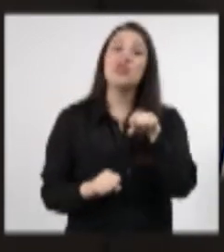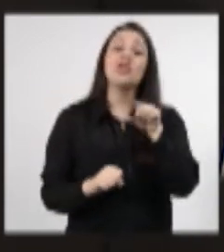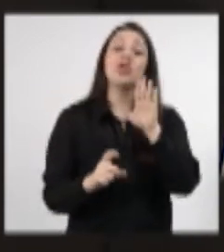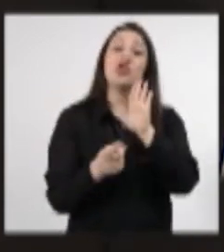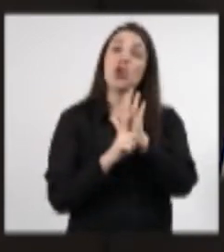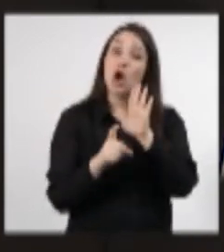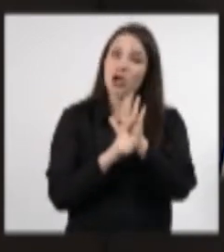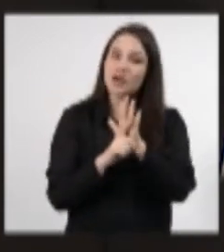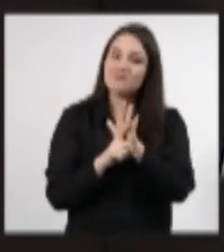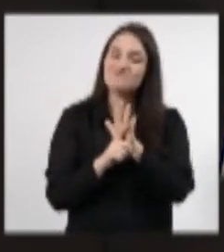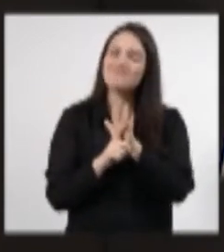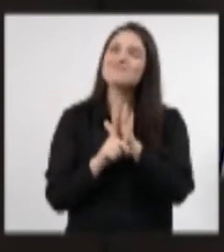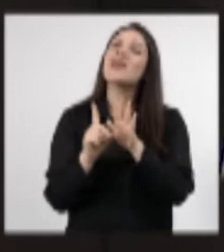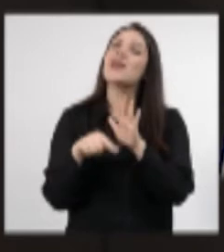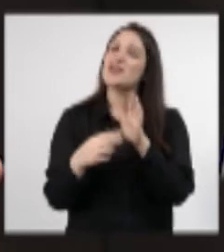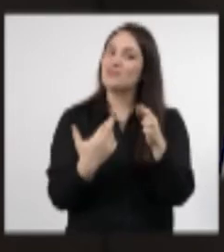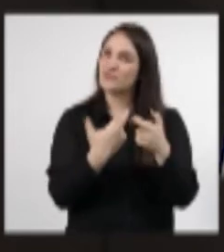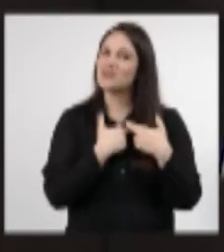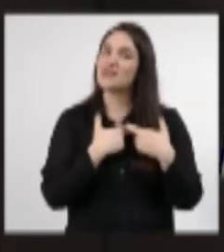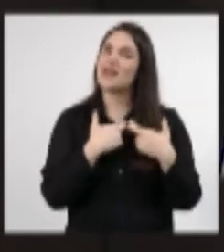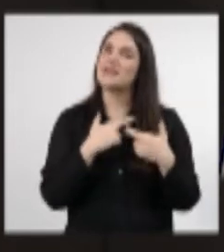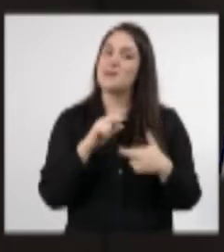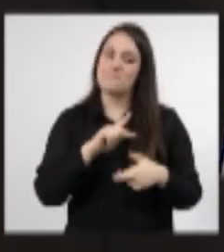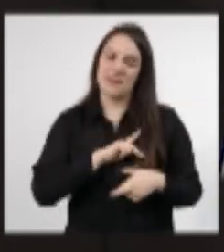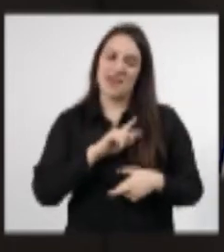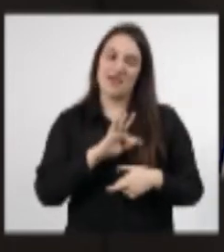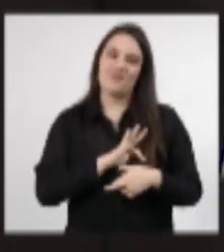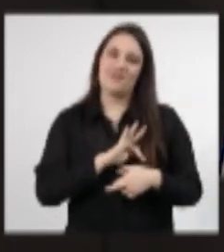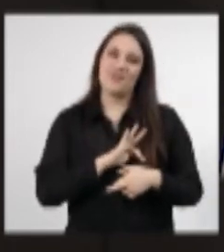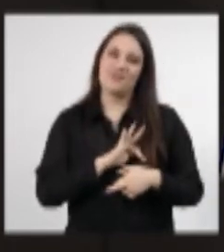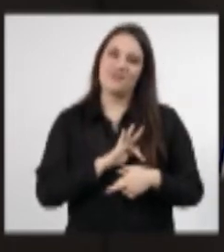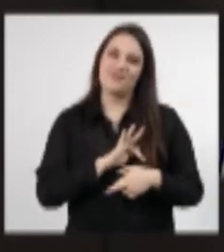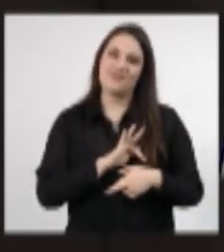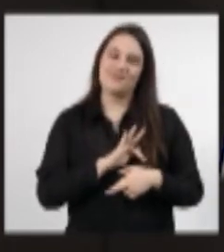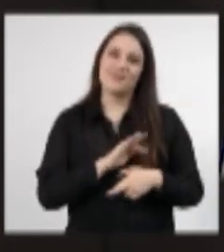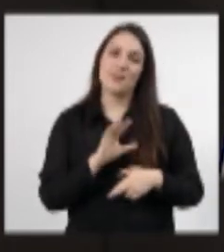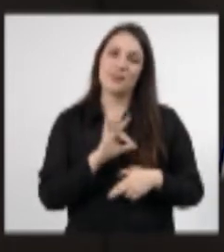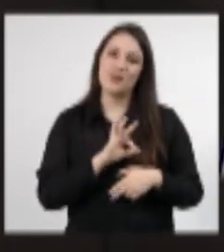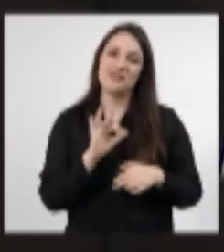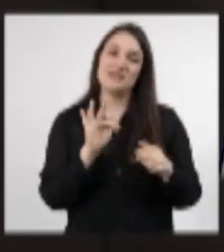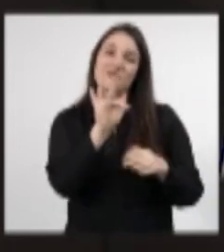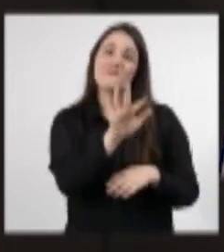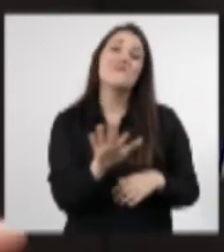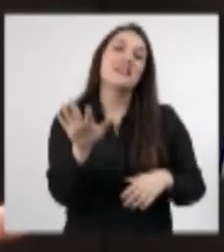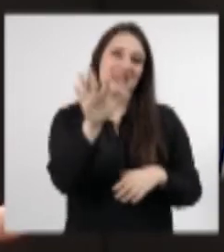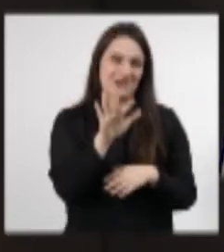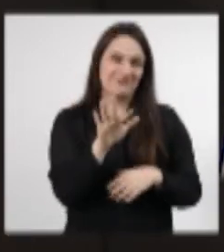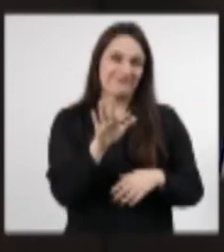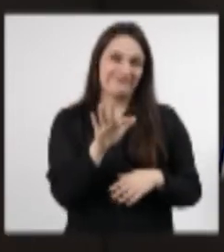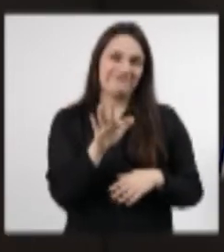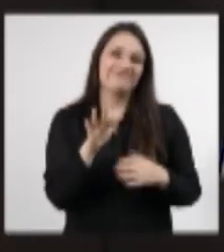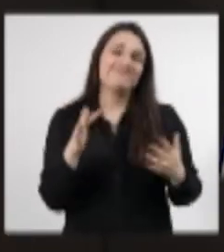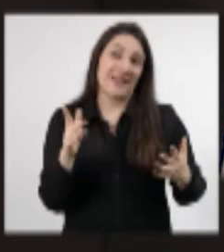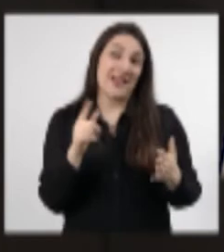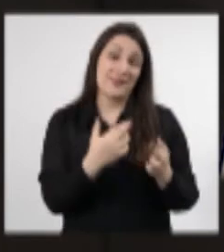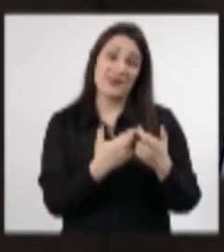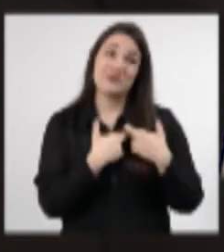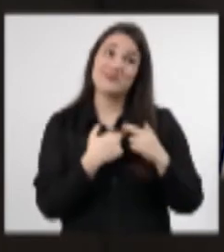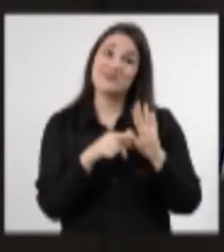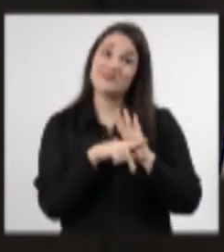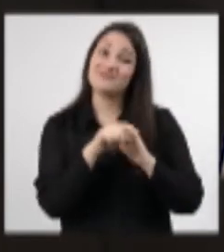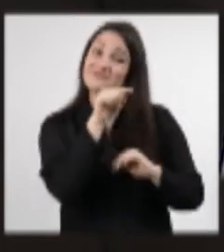Mas todos os estados da federação têm um convênio com a Polícia Federal. Por quê? Porque no caso de Mato Grosso do Sul,